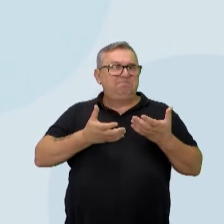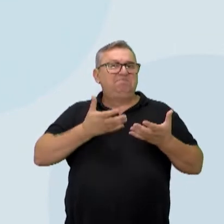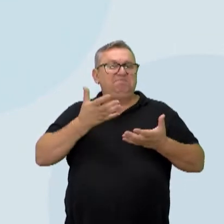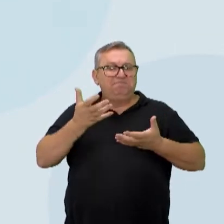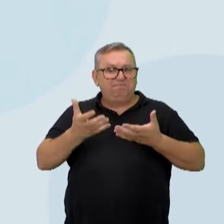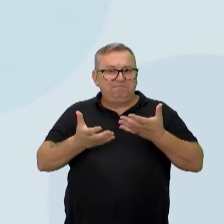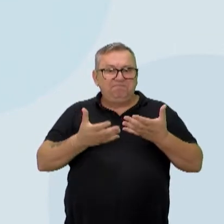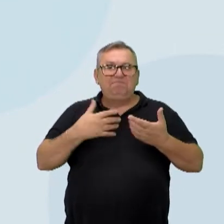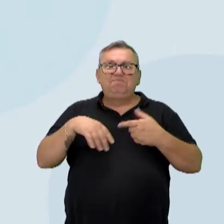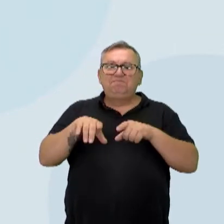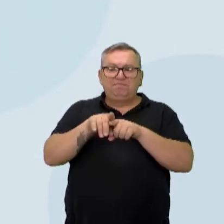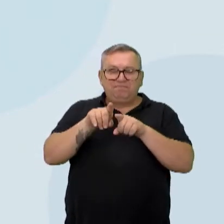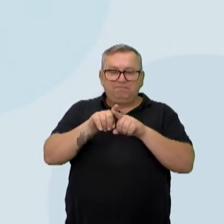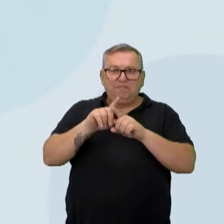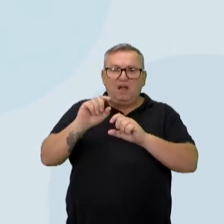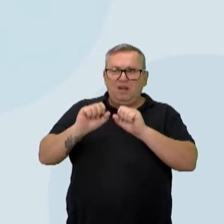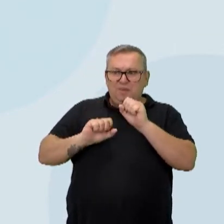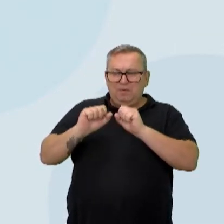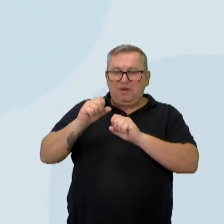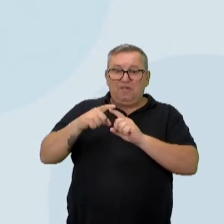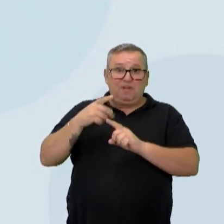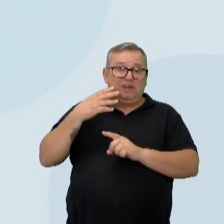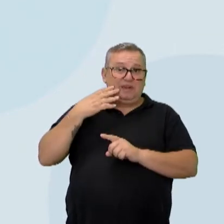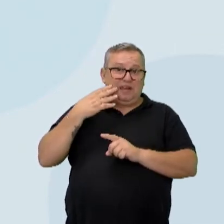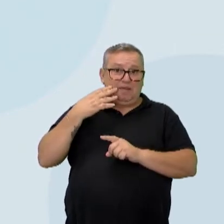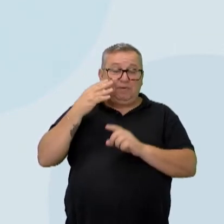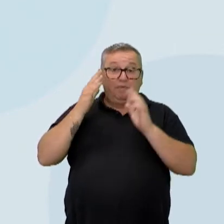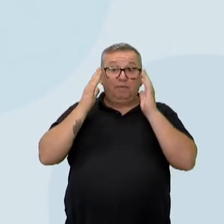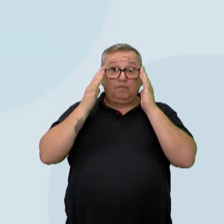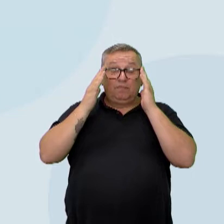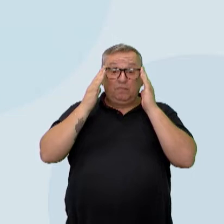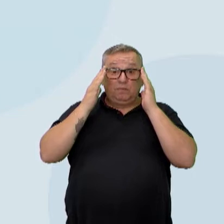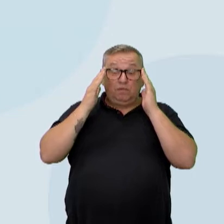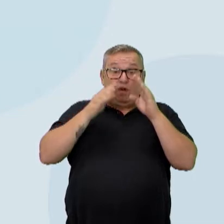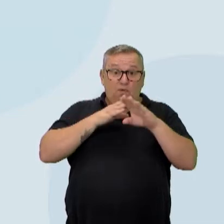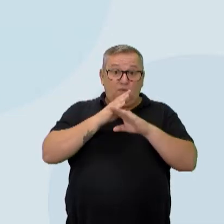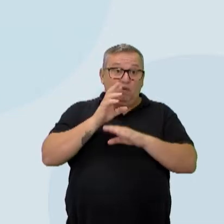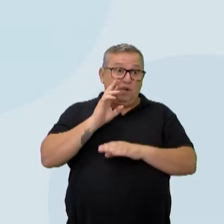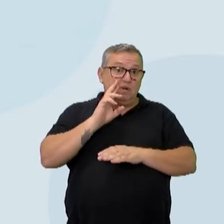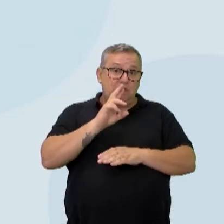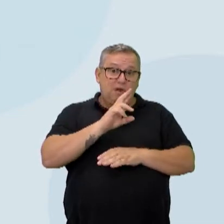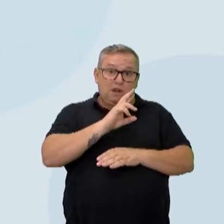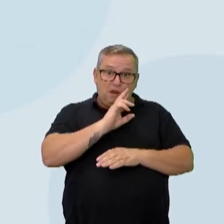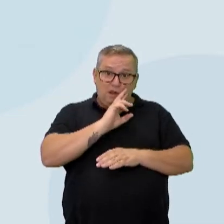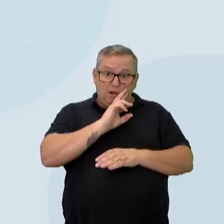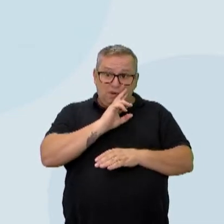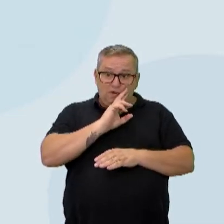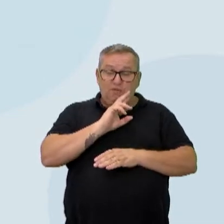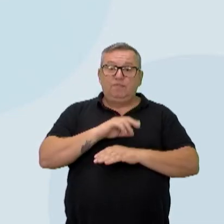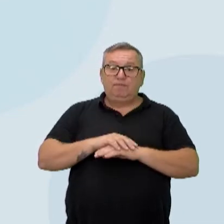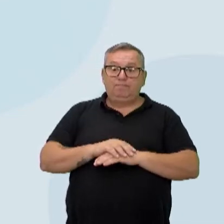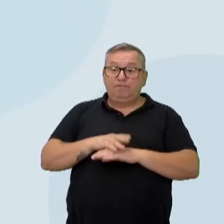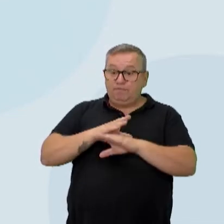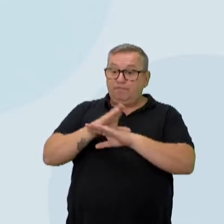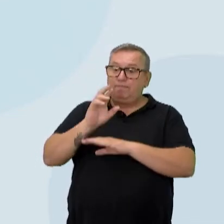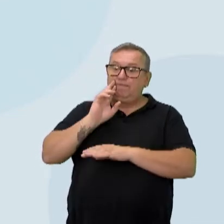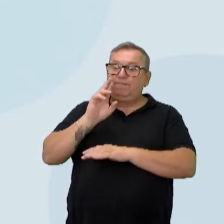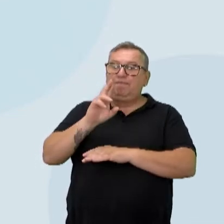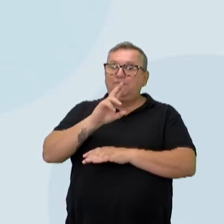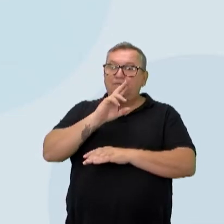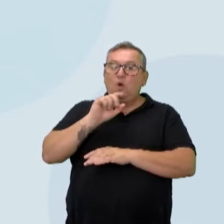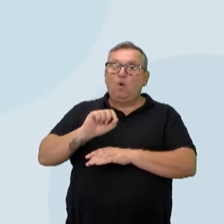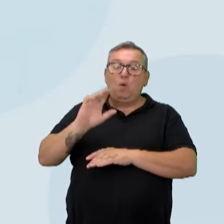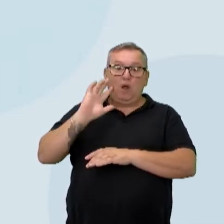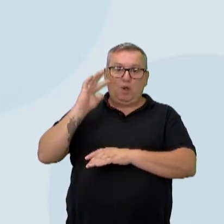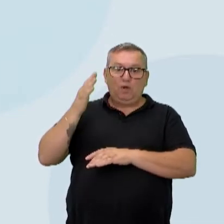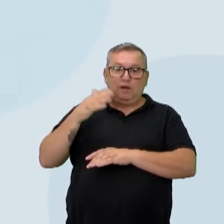né, industrialmente, porque você sabe que você vai para um restaurante, dá para fazer um comentário, então eu vou fazer. Você vai para o restaurante, aí